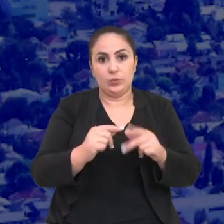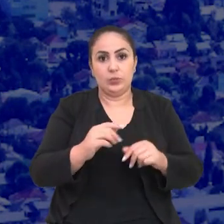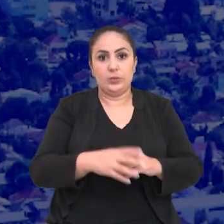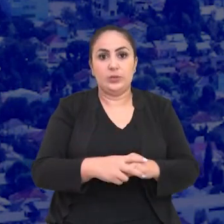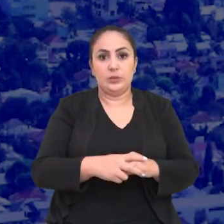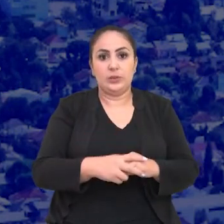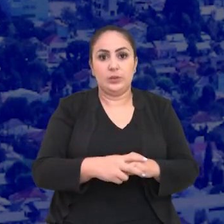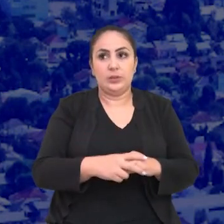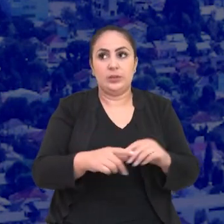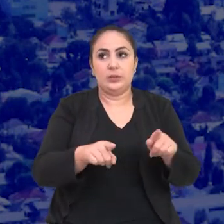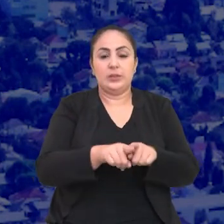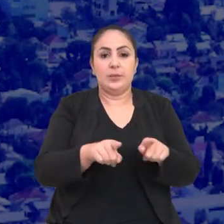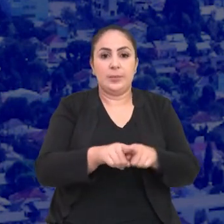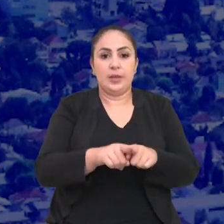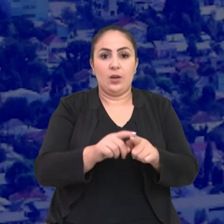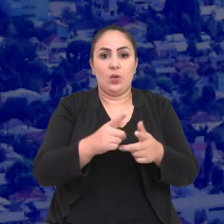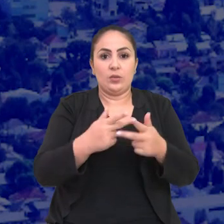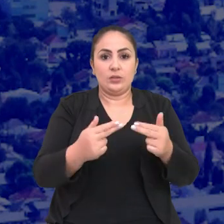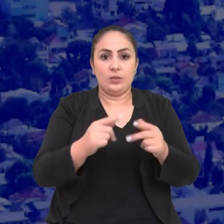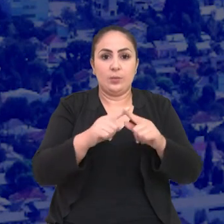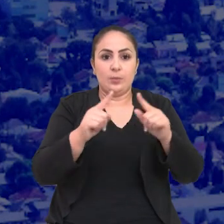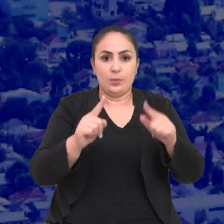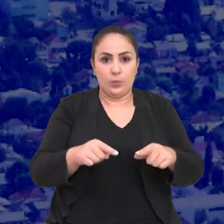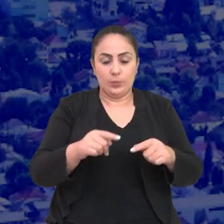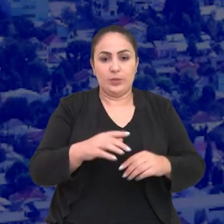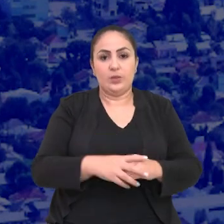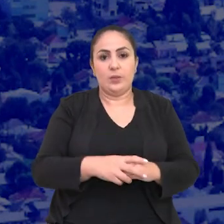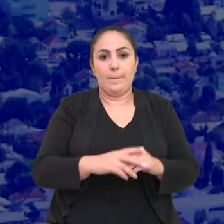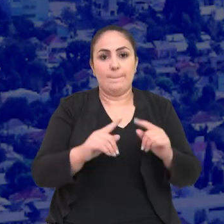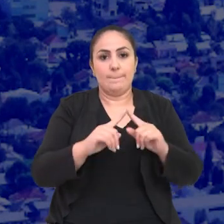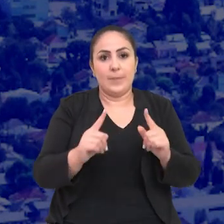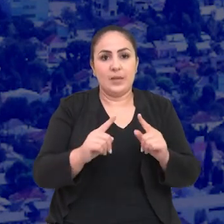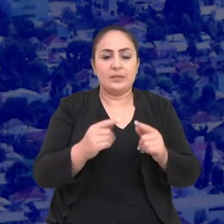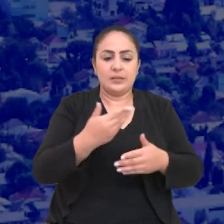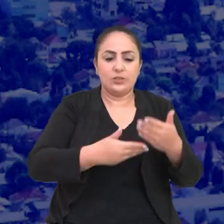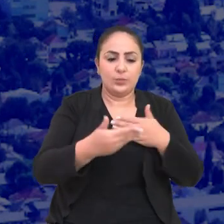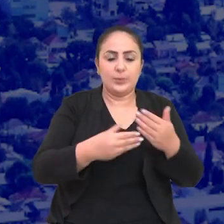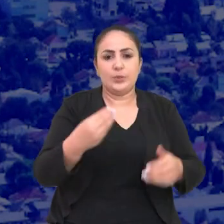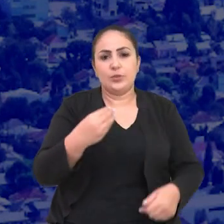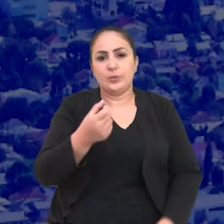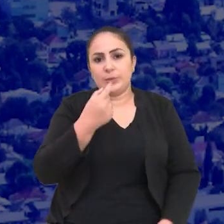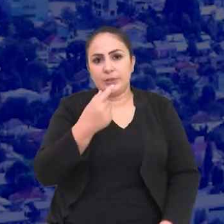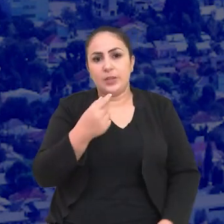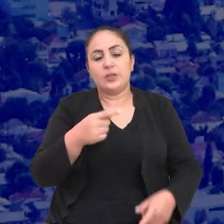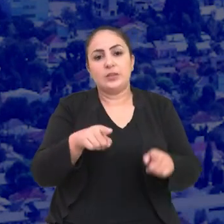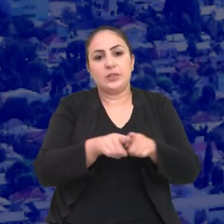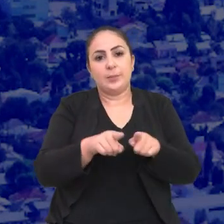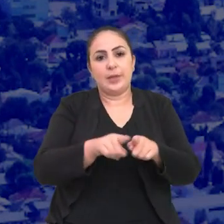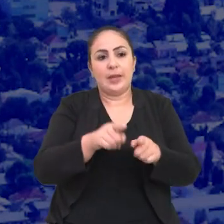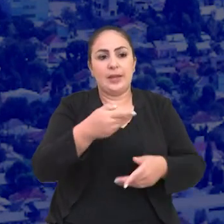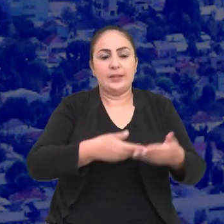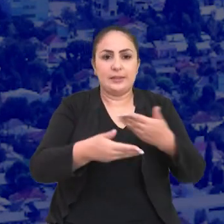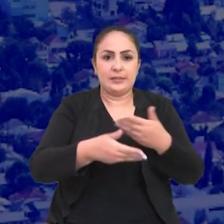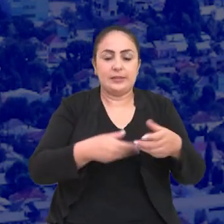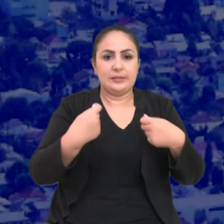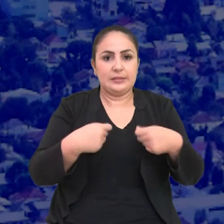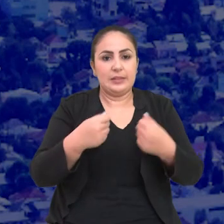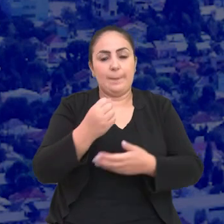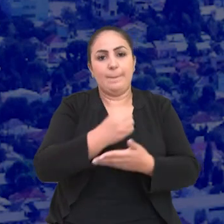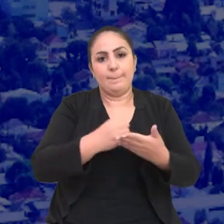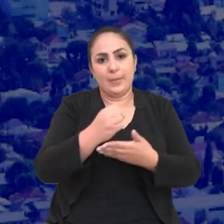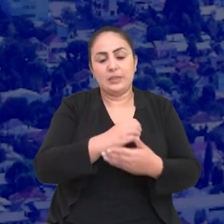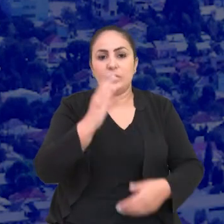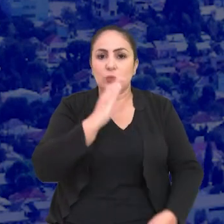a circulação em vias e espaços públicos, exceto para aquisição de medicamentos, para atender